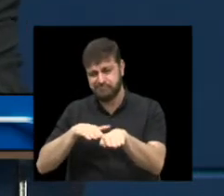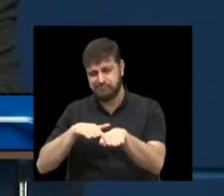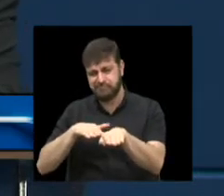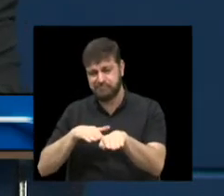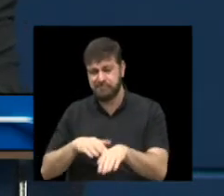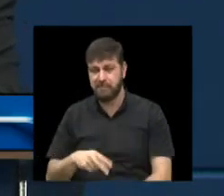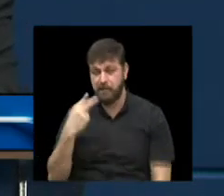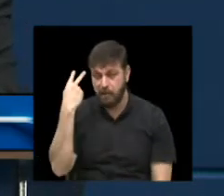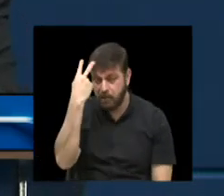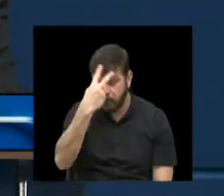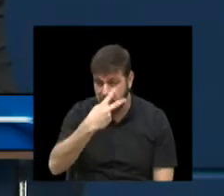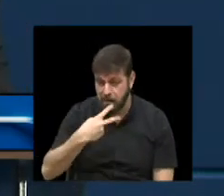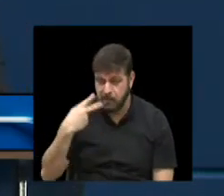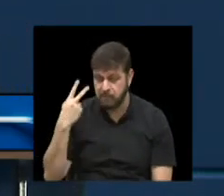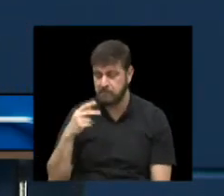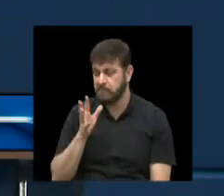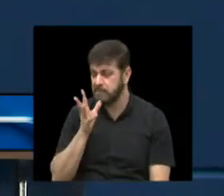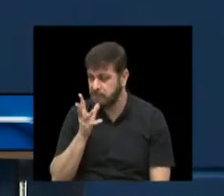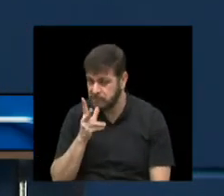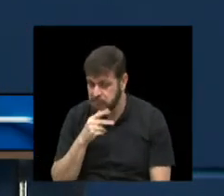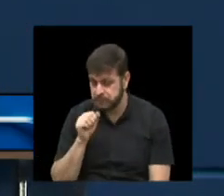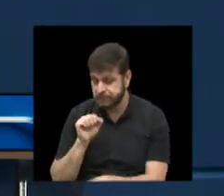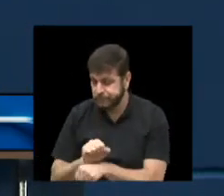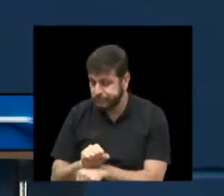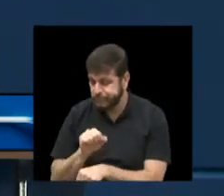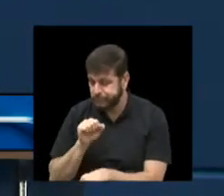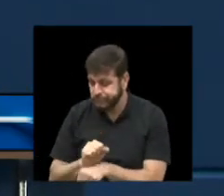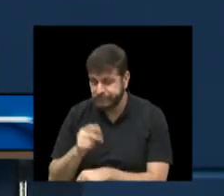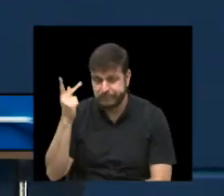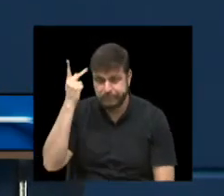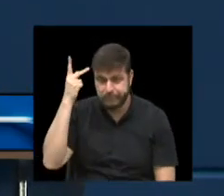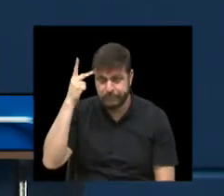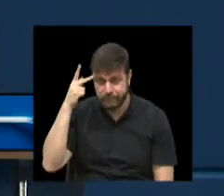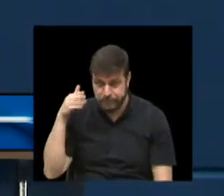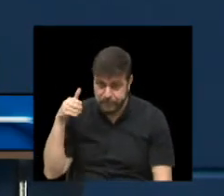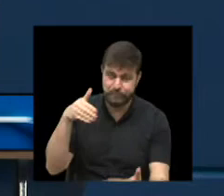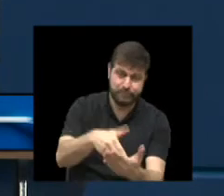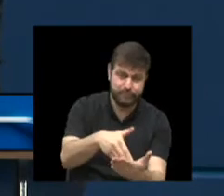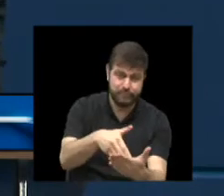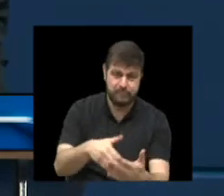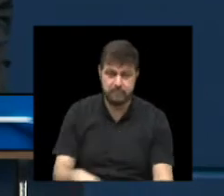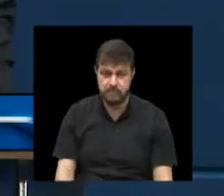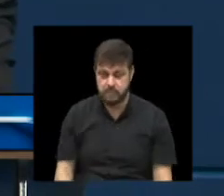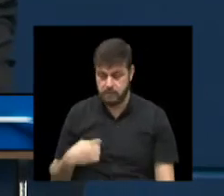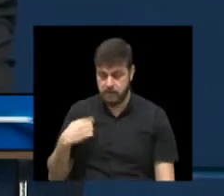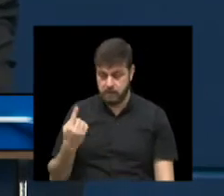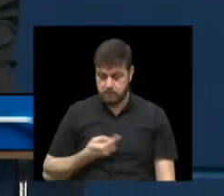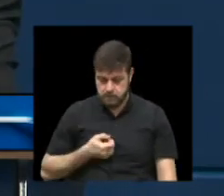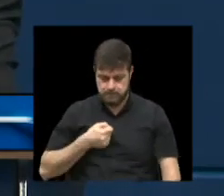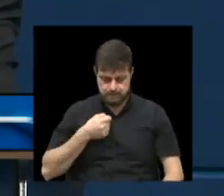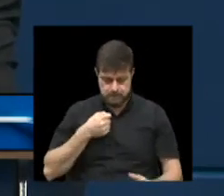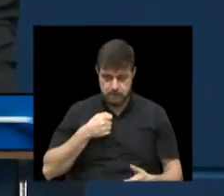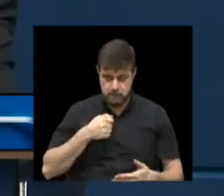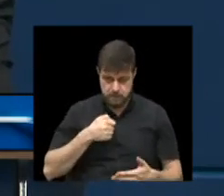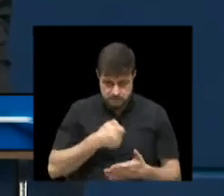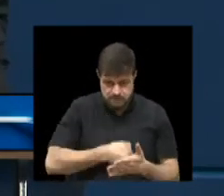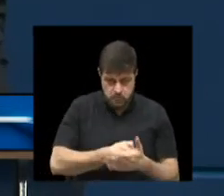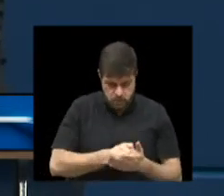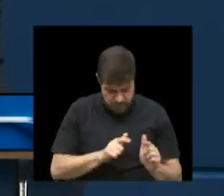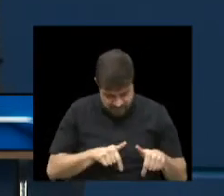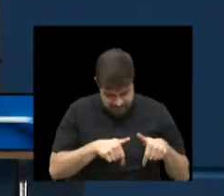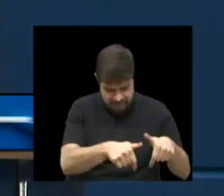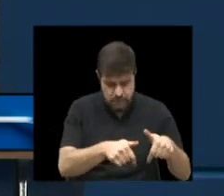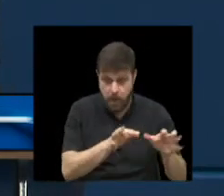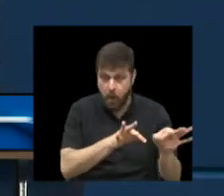quase 2 horas para chegar naquela cidade. Então, nós estamos empenhados nesse projeto, para que esse projeto,